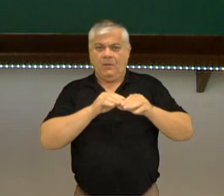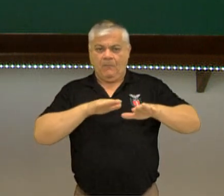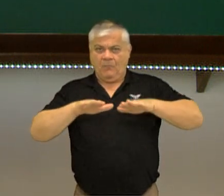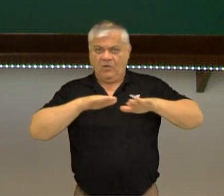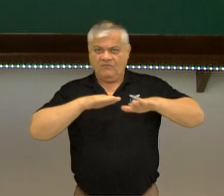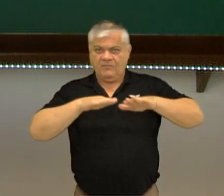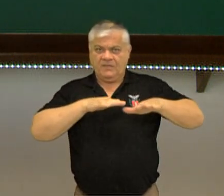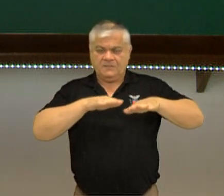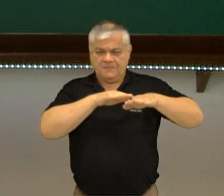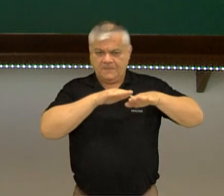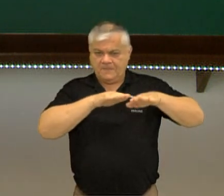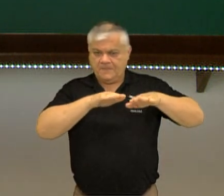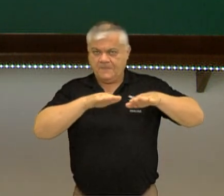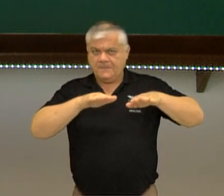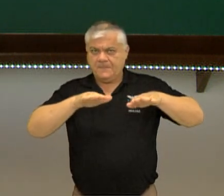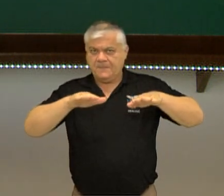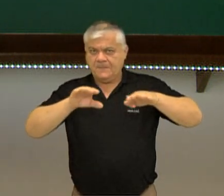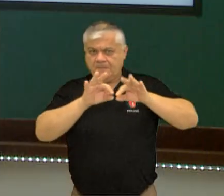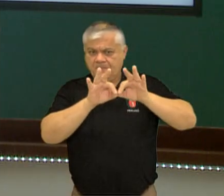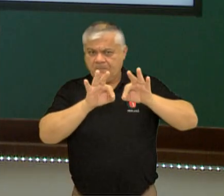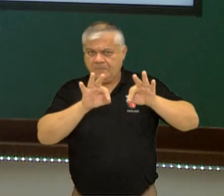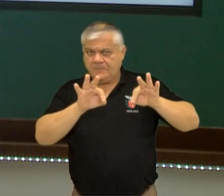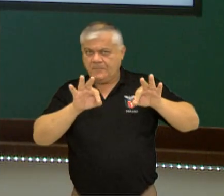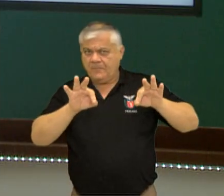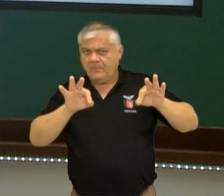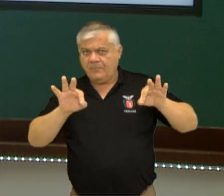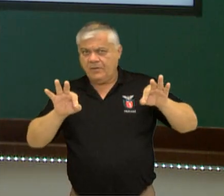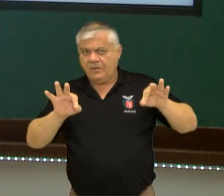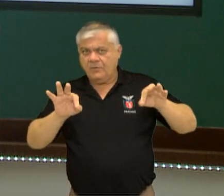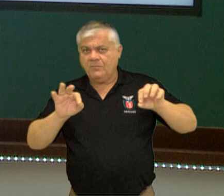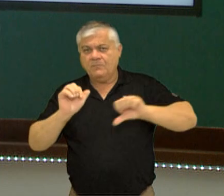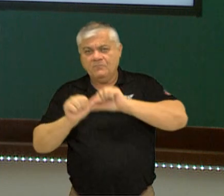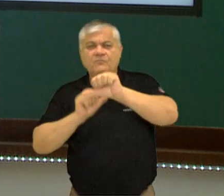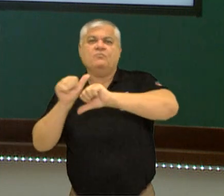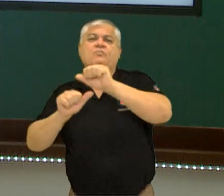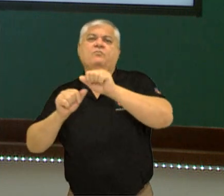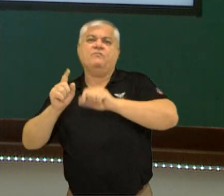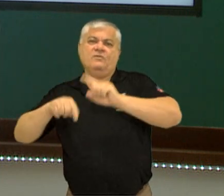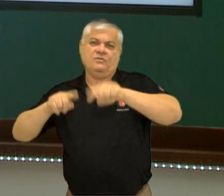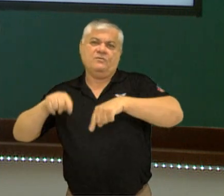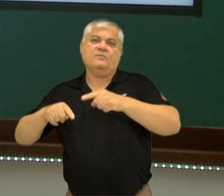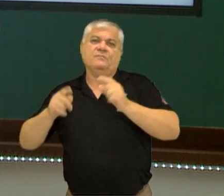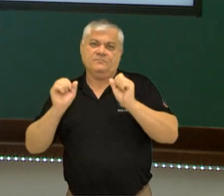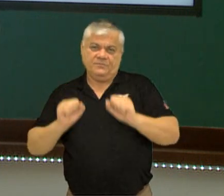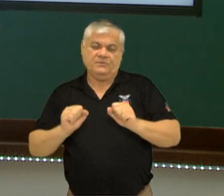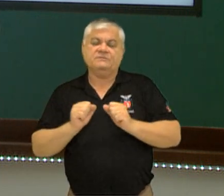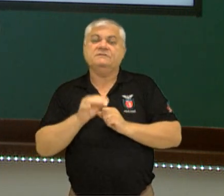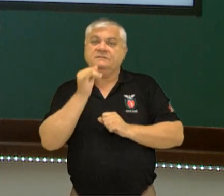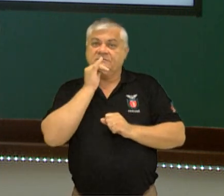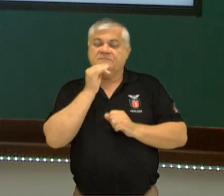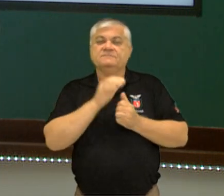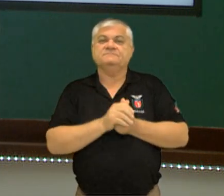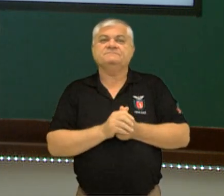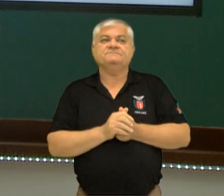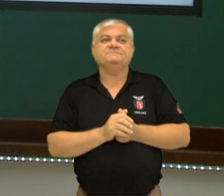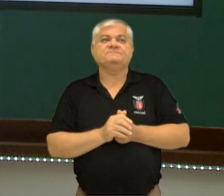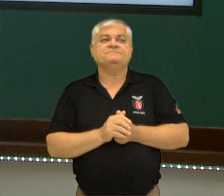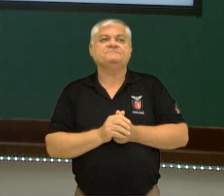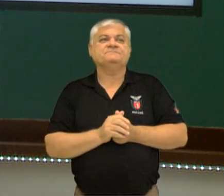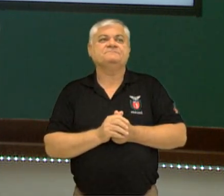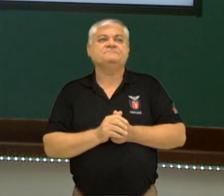movimento conforme um referencial pré-determinado significa que tem velocidade, certo?